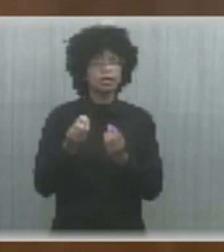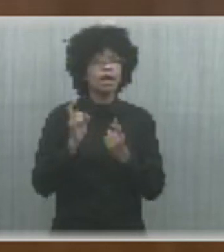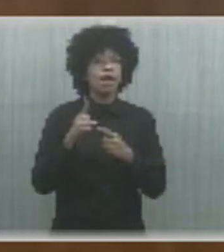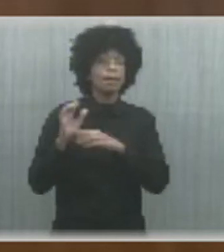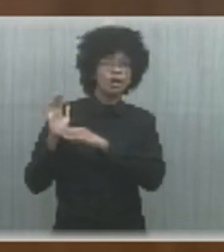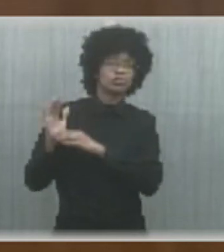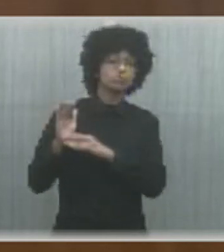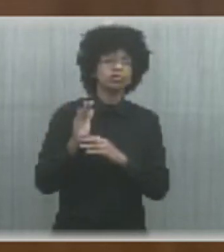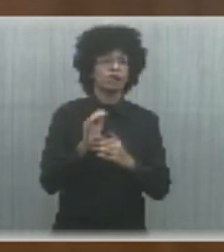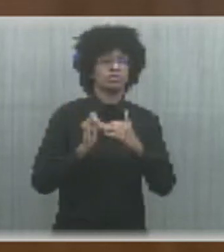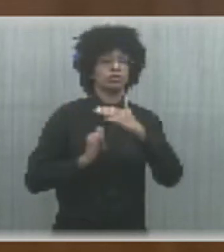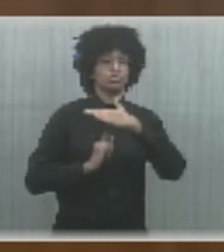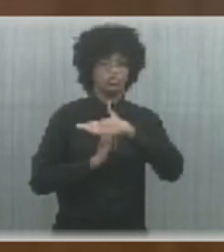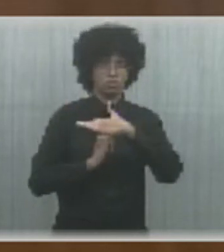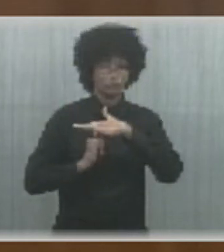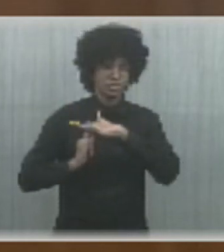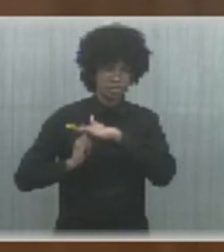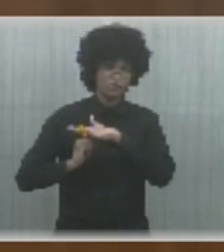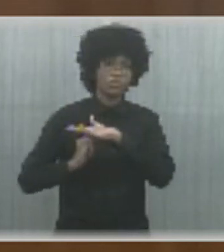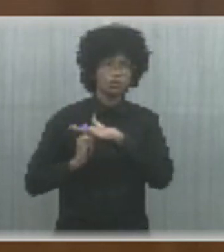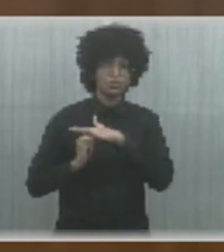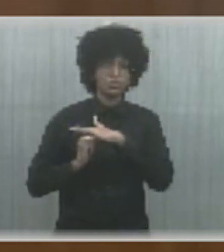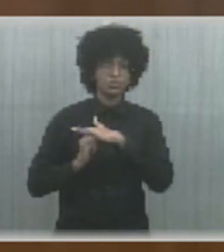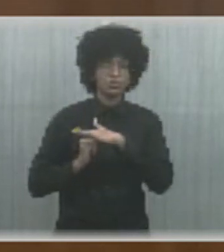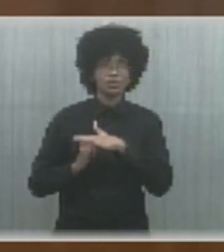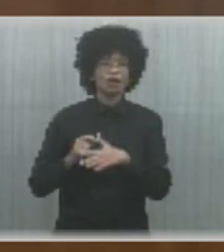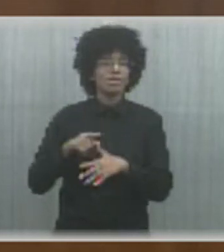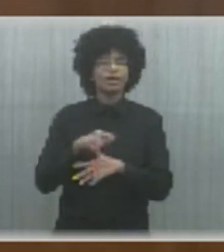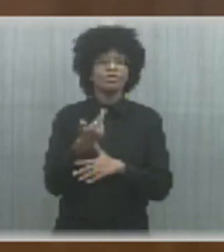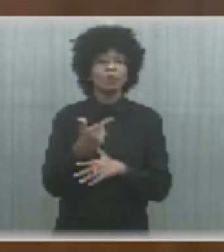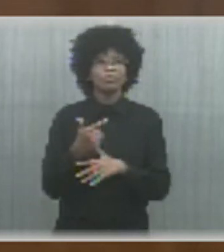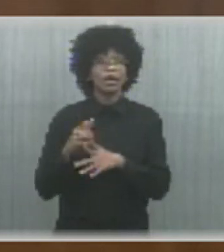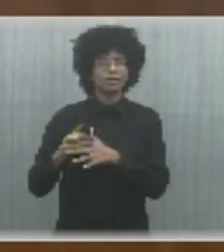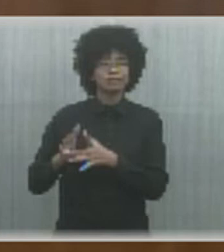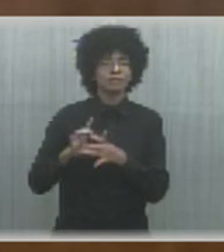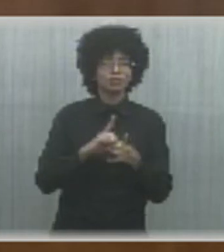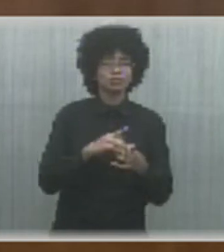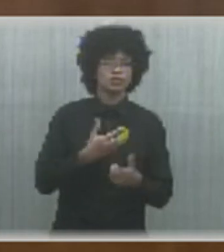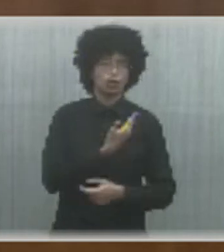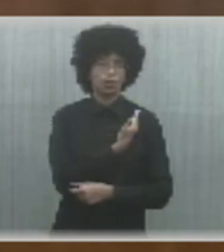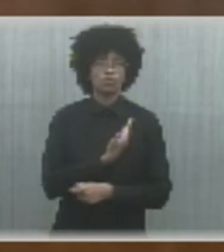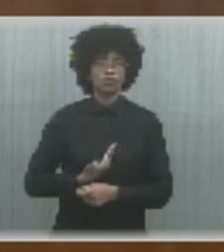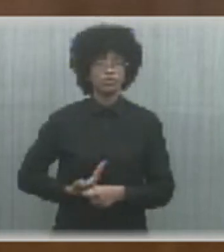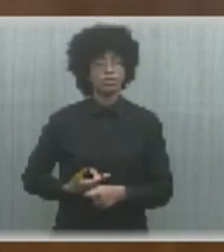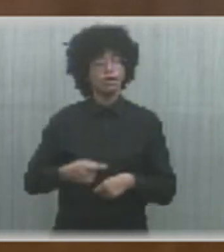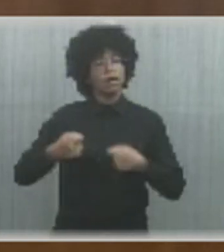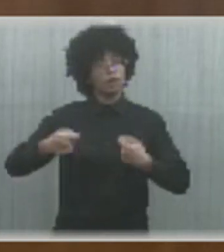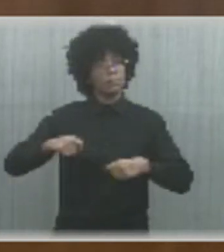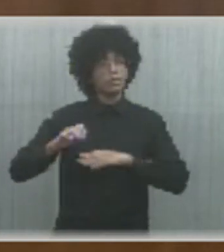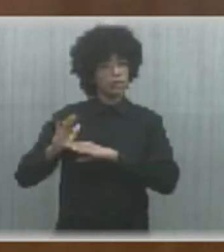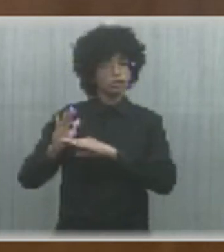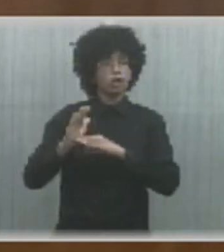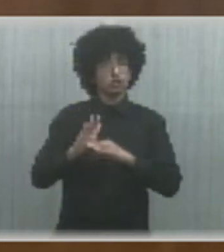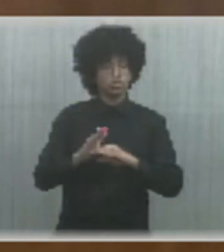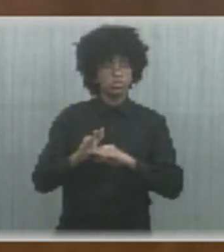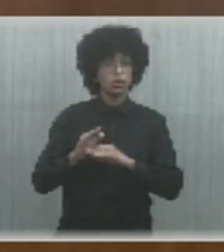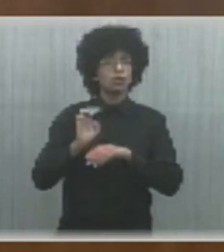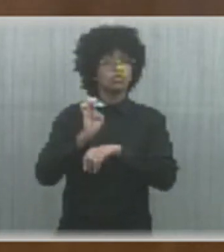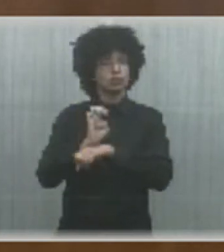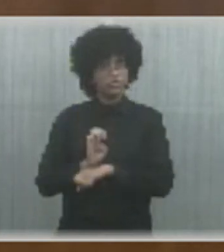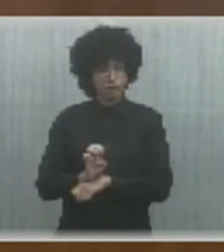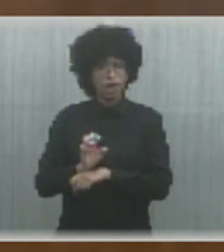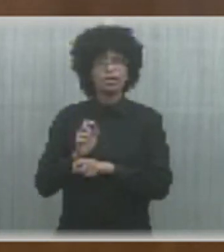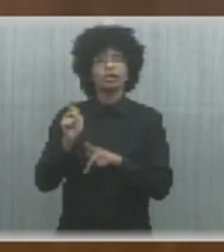essas entidades que são não governamentais e que precisam da ajuda do Estado. Então, eu quero pedir